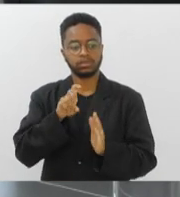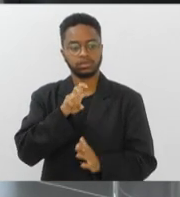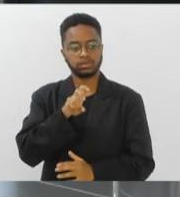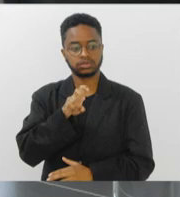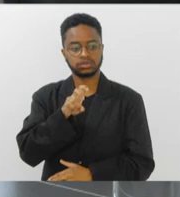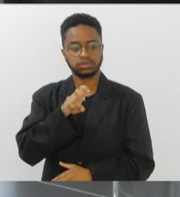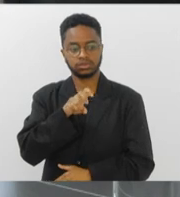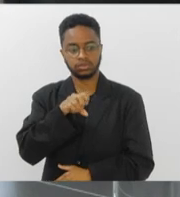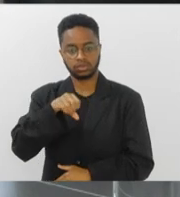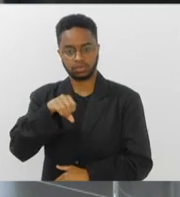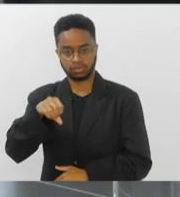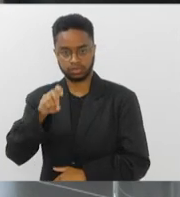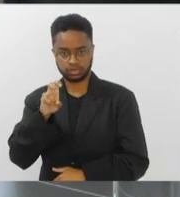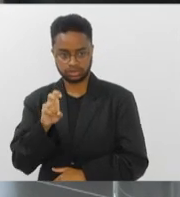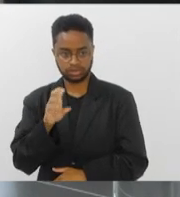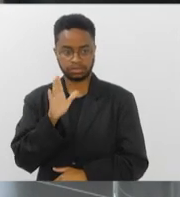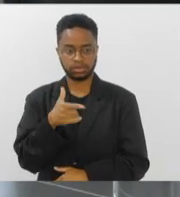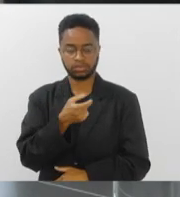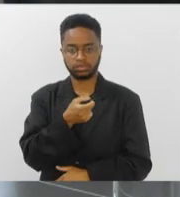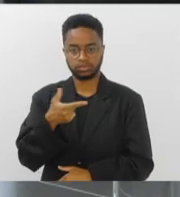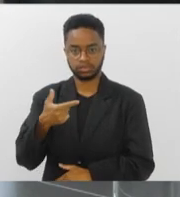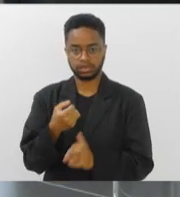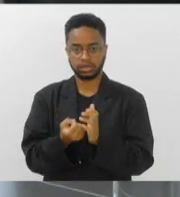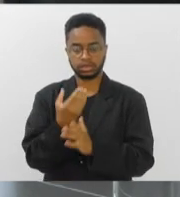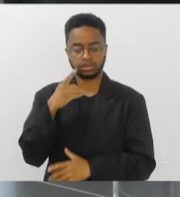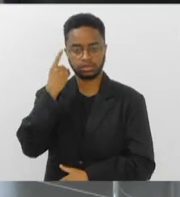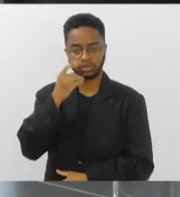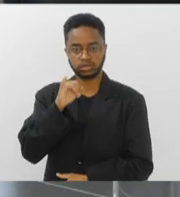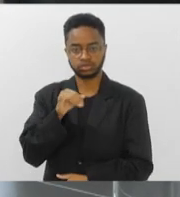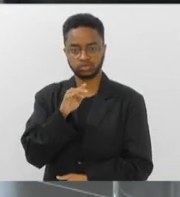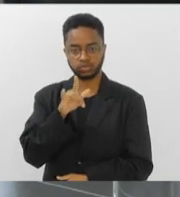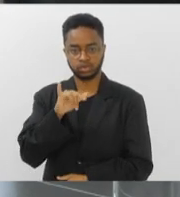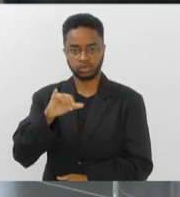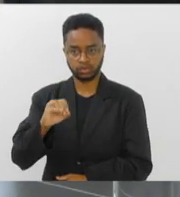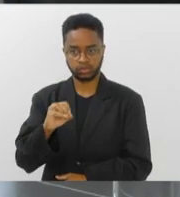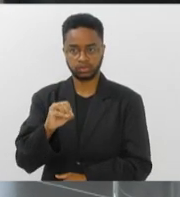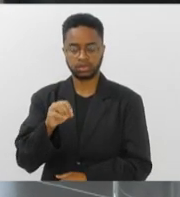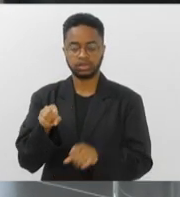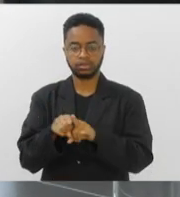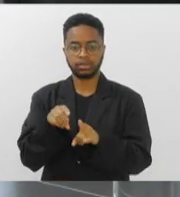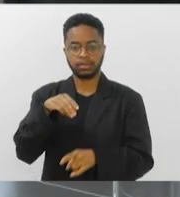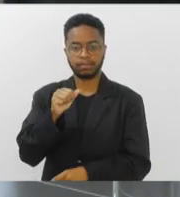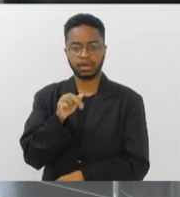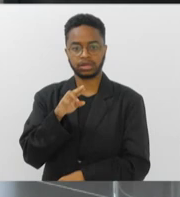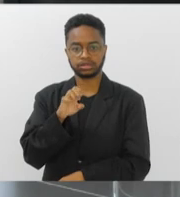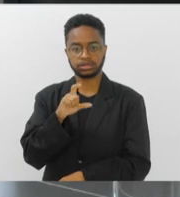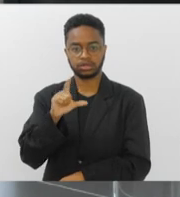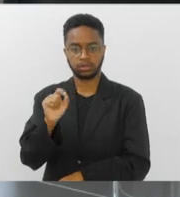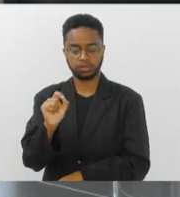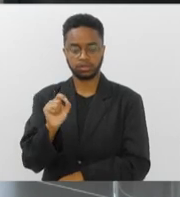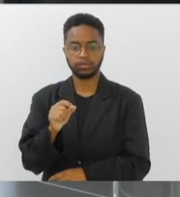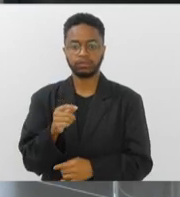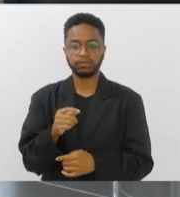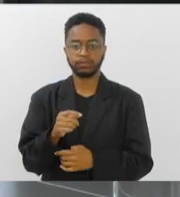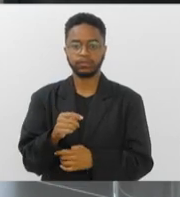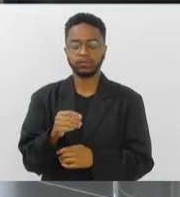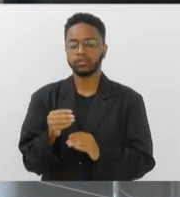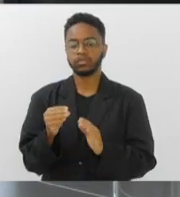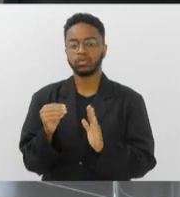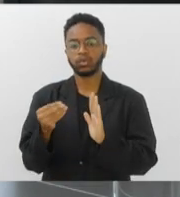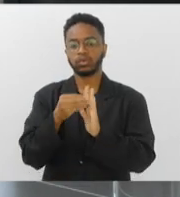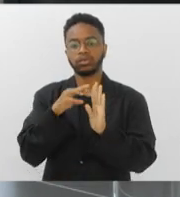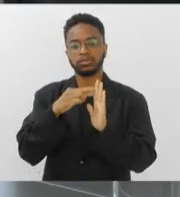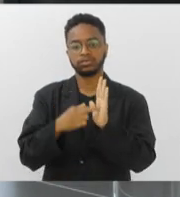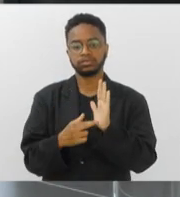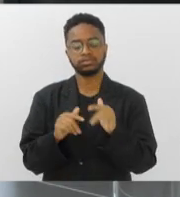de 2022, de autoria do deputado Júlio Rocha, que institui, e deputado Marcelo Dino também como autor, que institui normas de boas práticas e